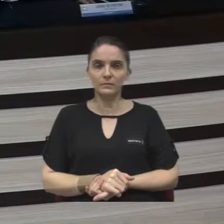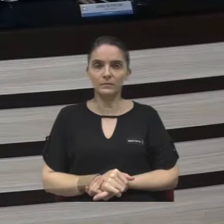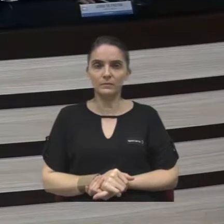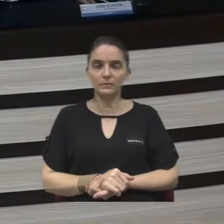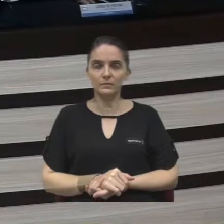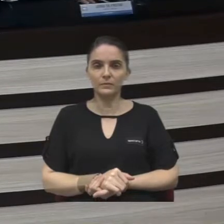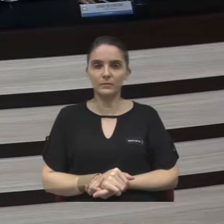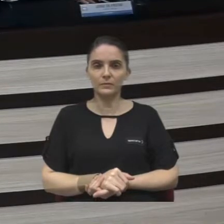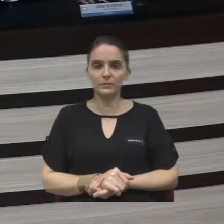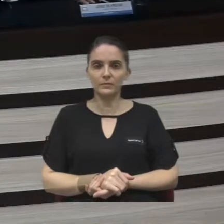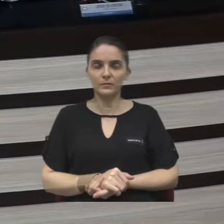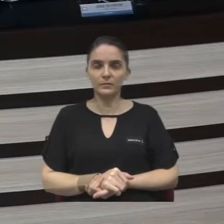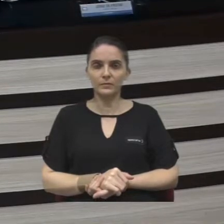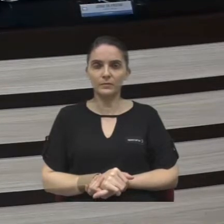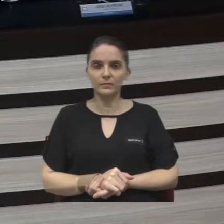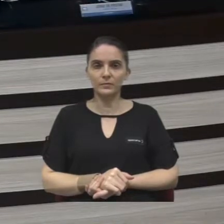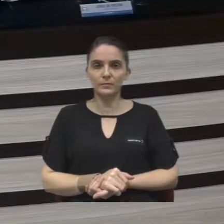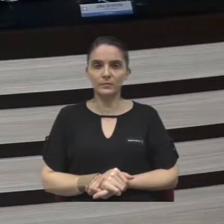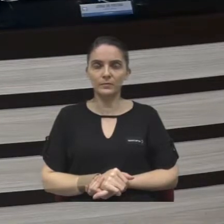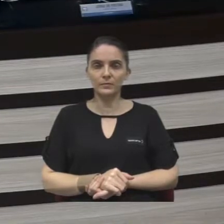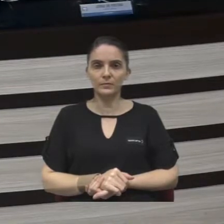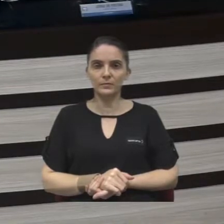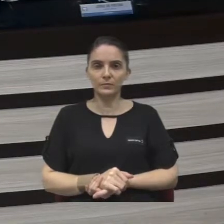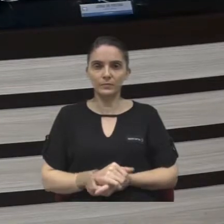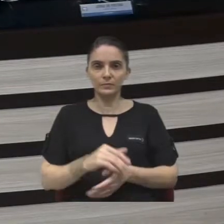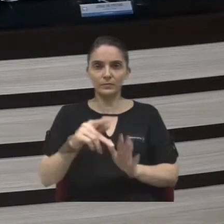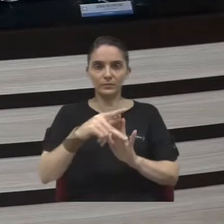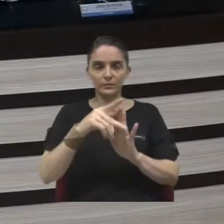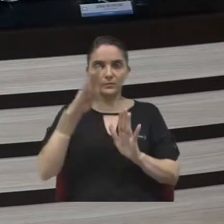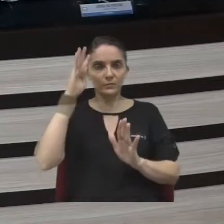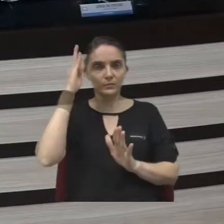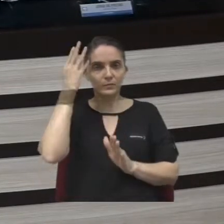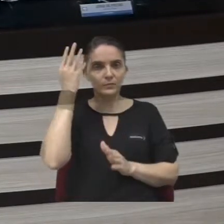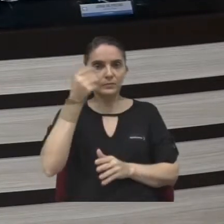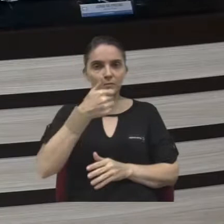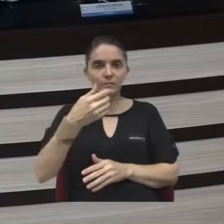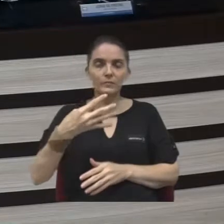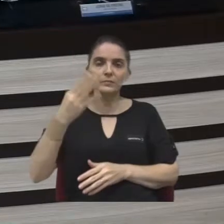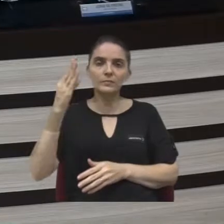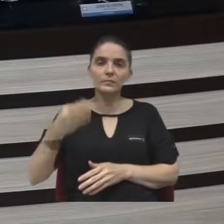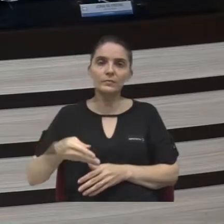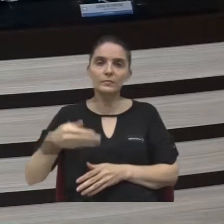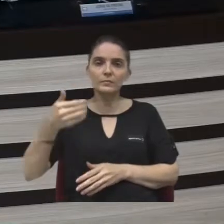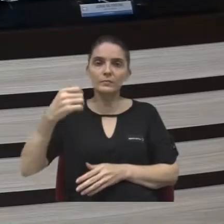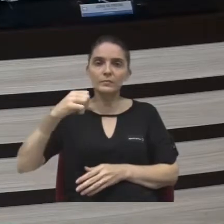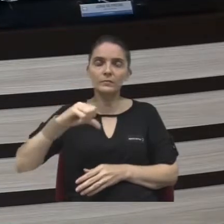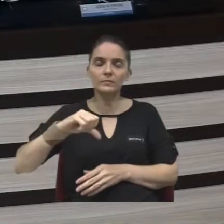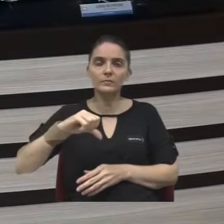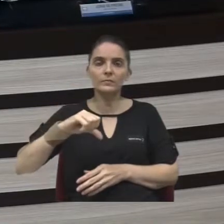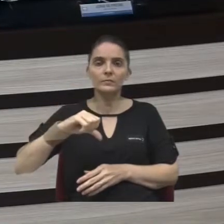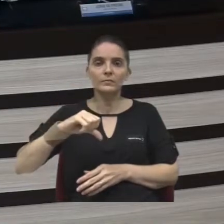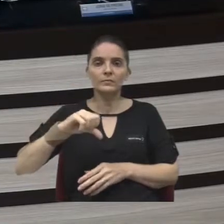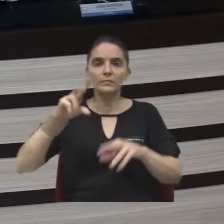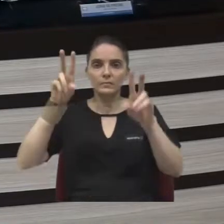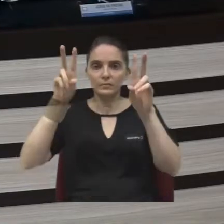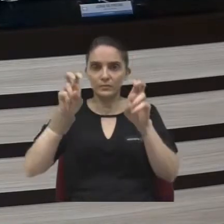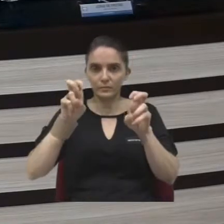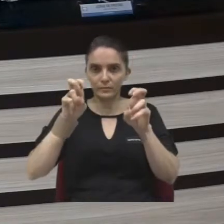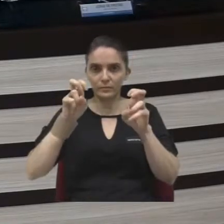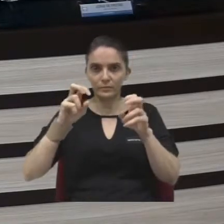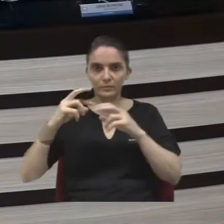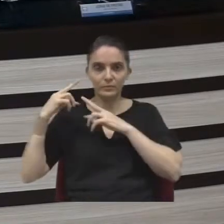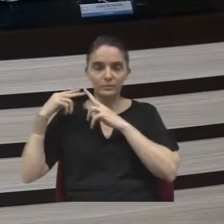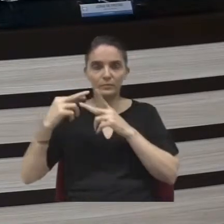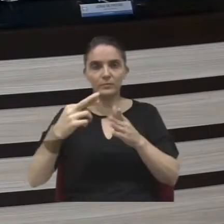Matéria dos vereadores. Projeto de resolução número 14/2019. Assunto: altera o regimento interno da